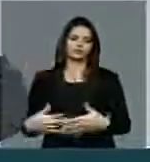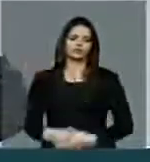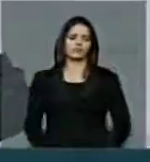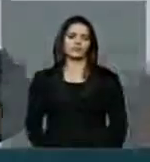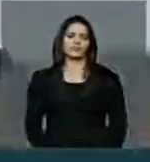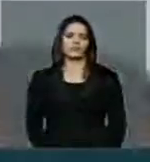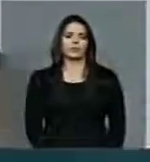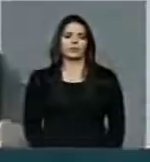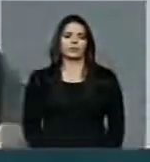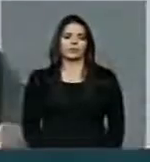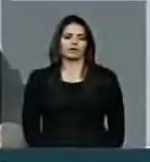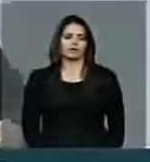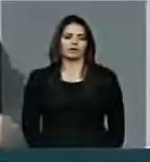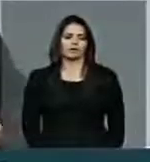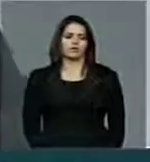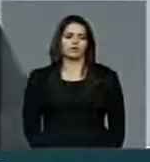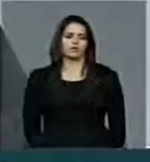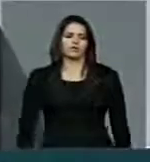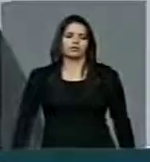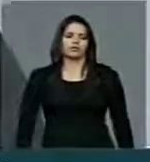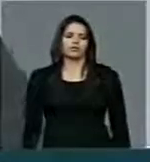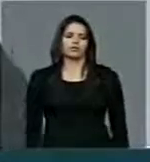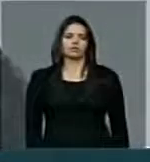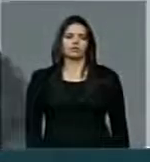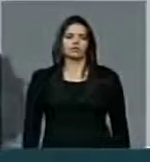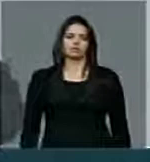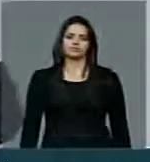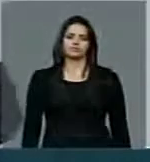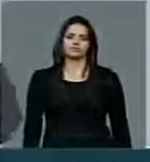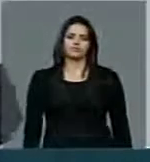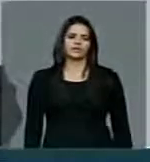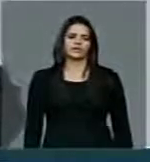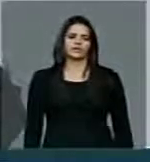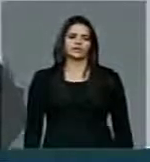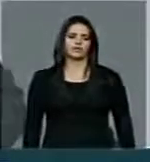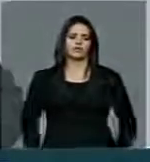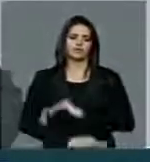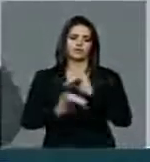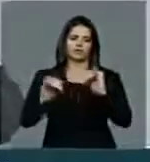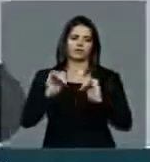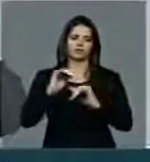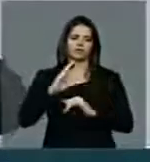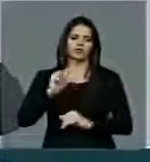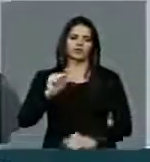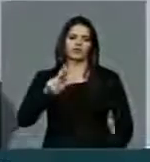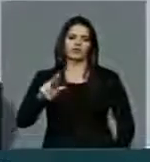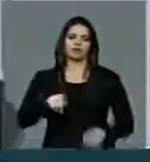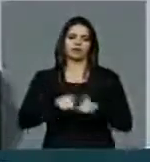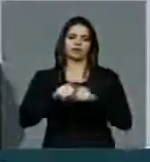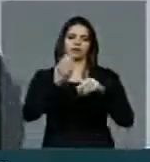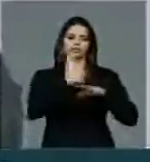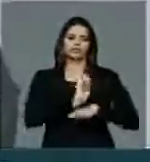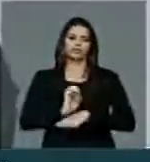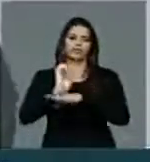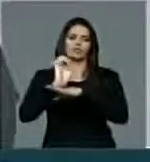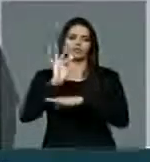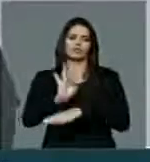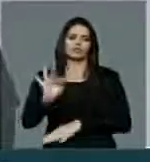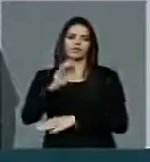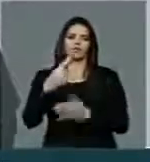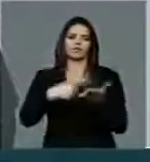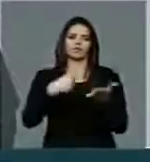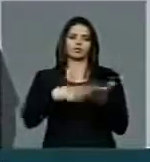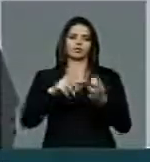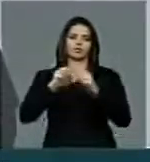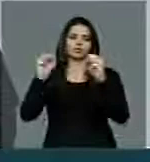seguida. Então, nós vamos fazer uma gestão e uma integração dos dados do CAR em todos os entes federativos. Isso é um entendimento do CINIMA, do